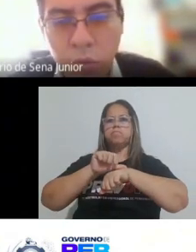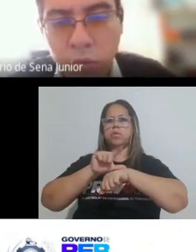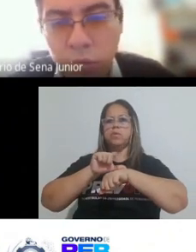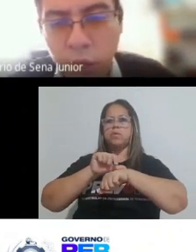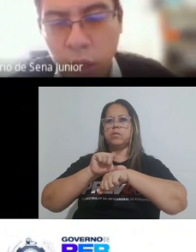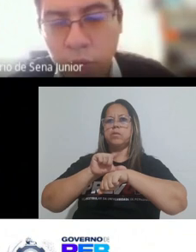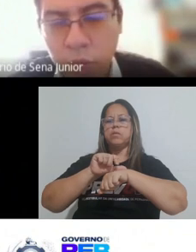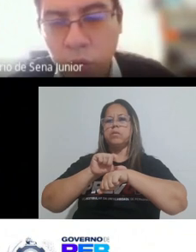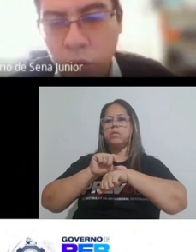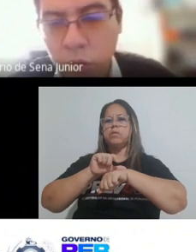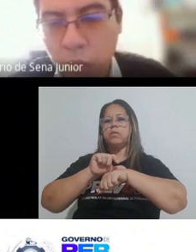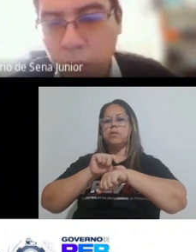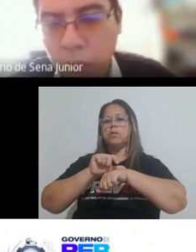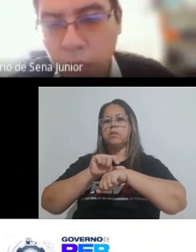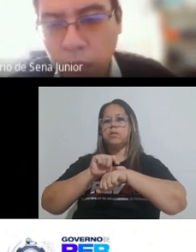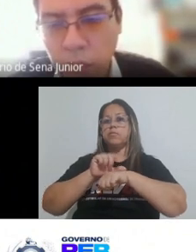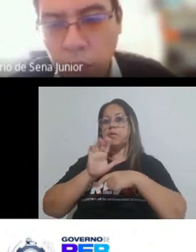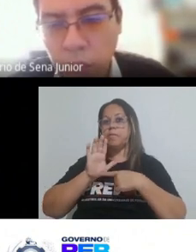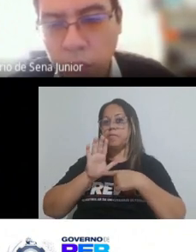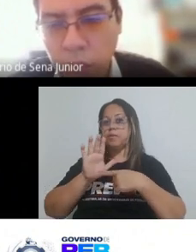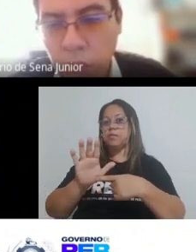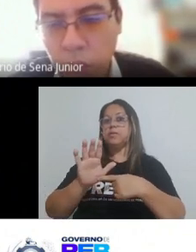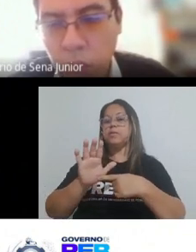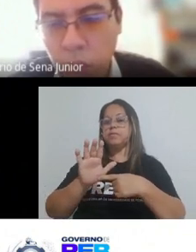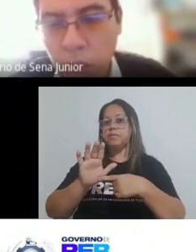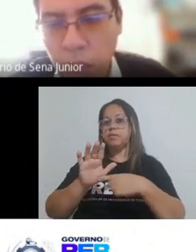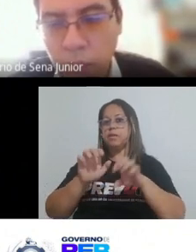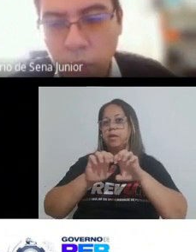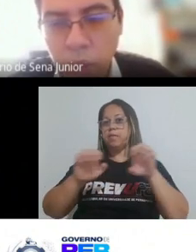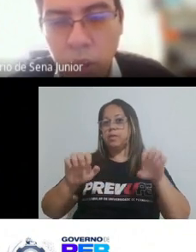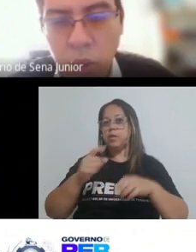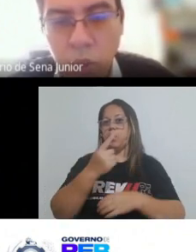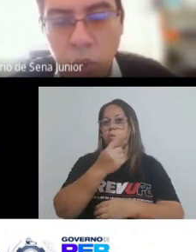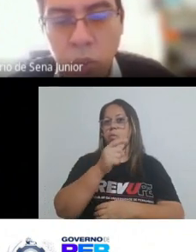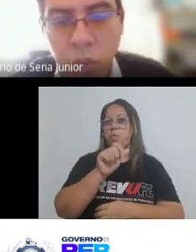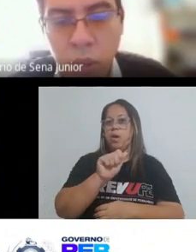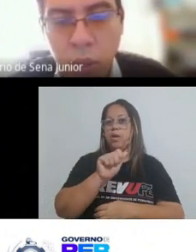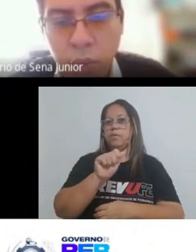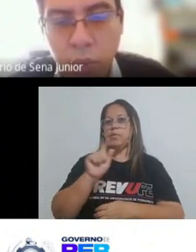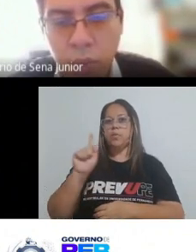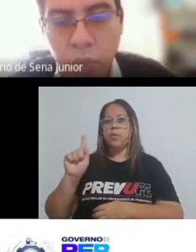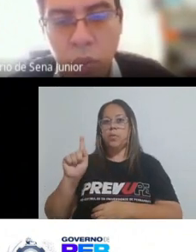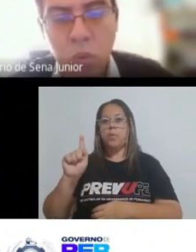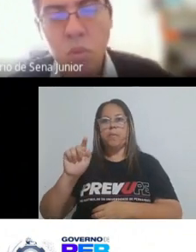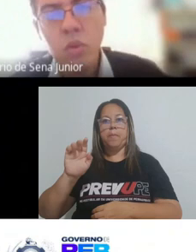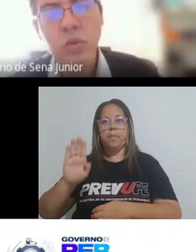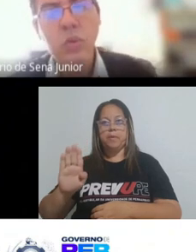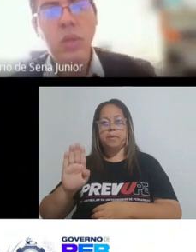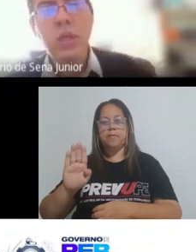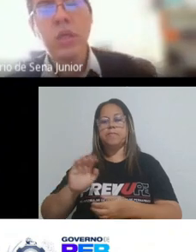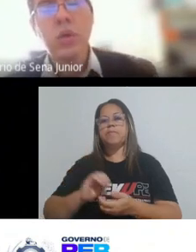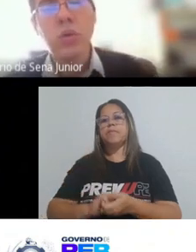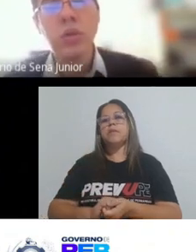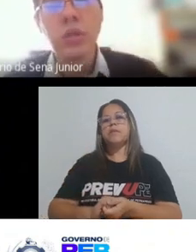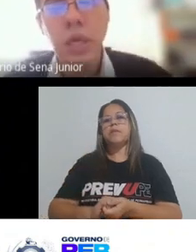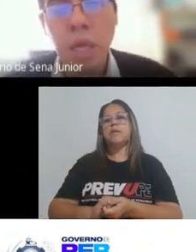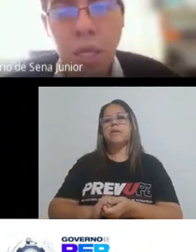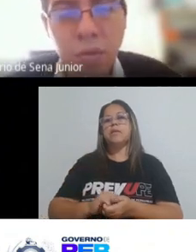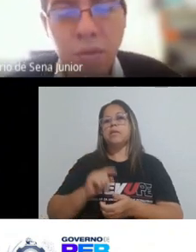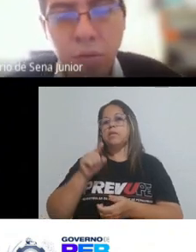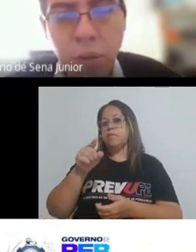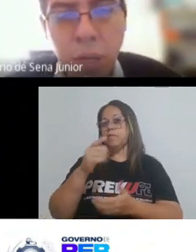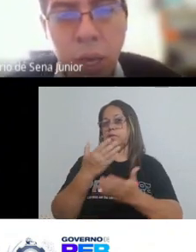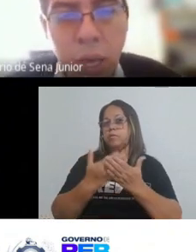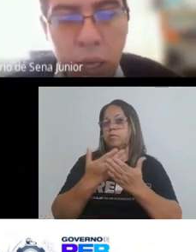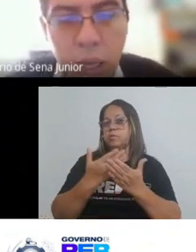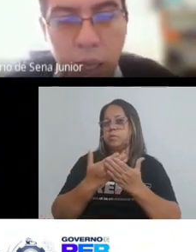conforme foram apontadas na equação 1A e 1B, o estudante consegue